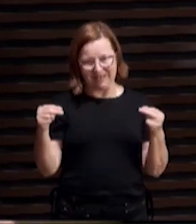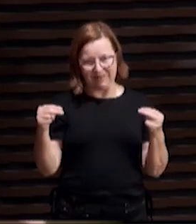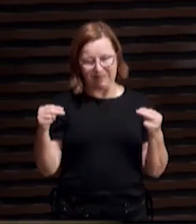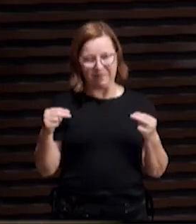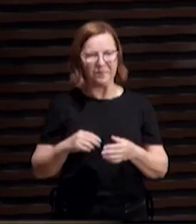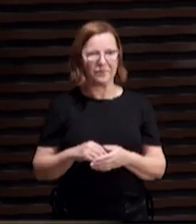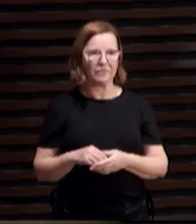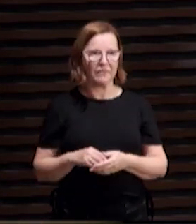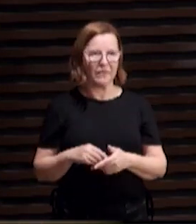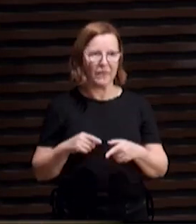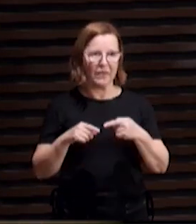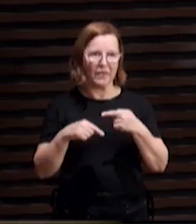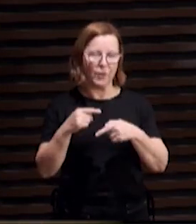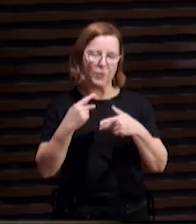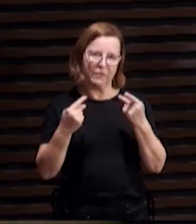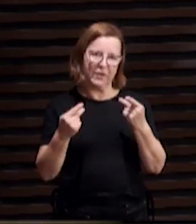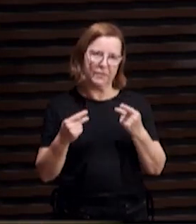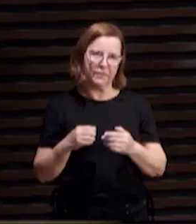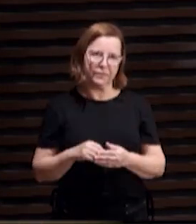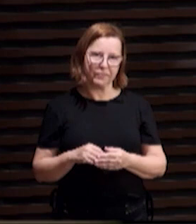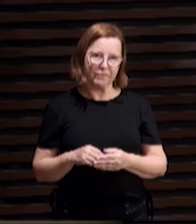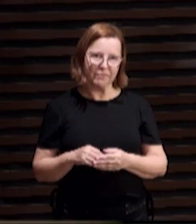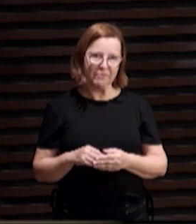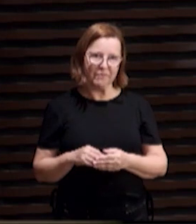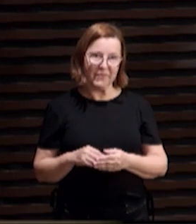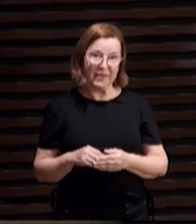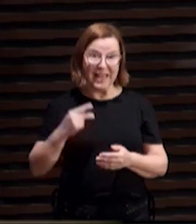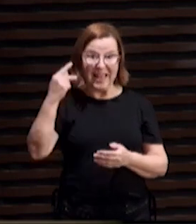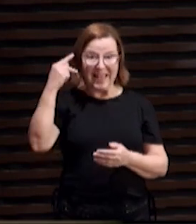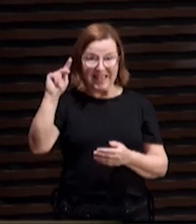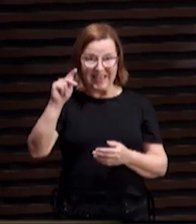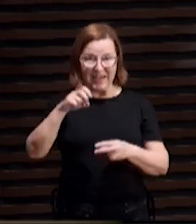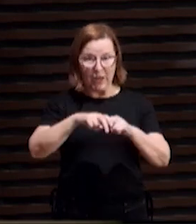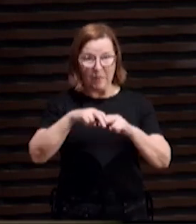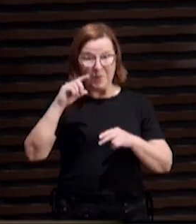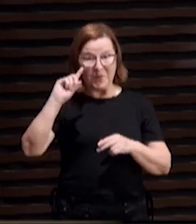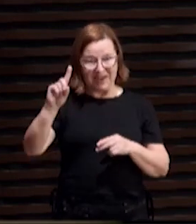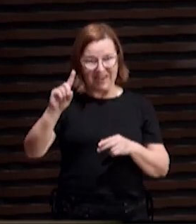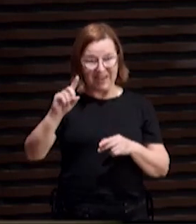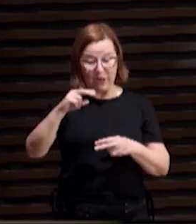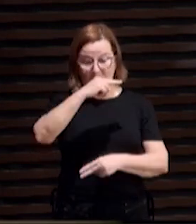Aí ele diz assim: por ele o universo foi formado.